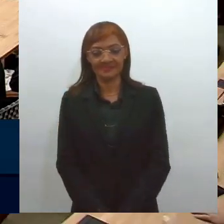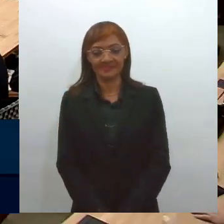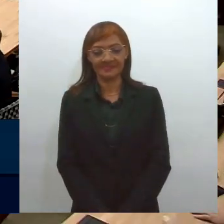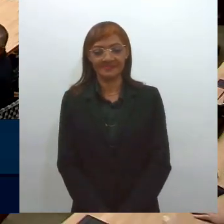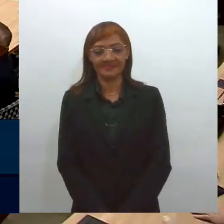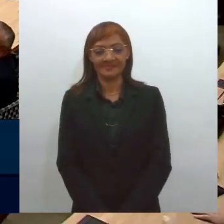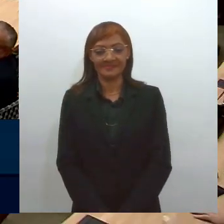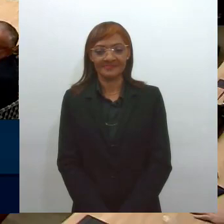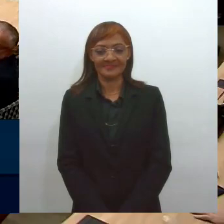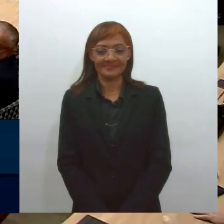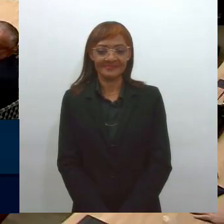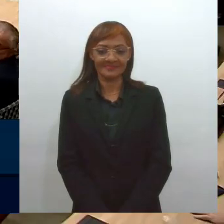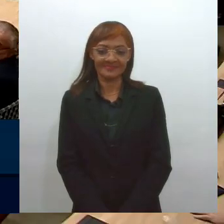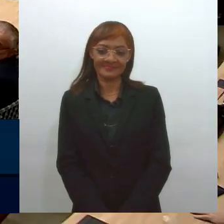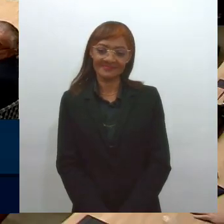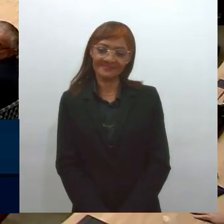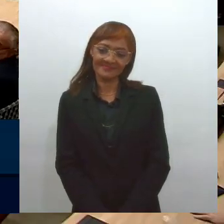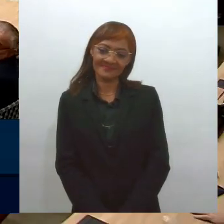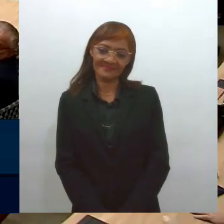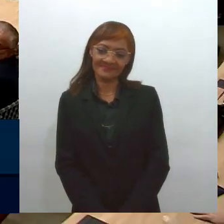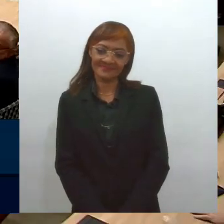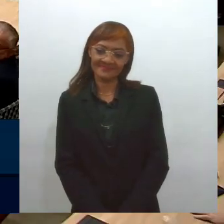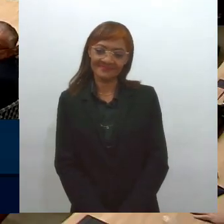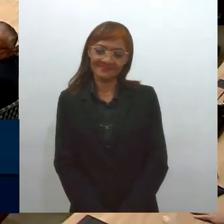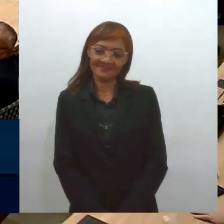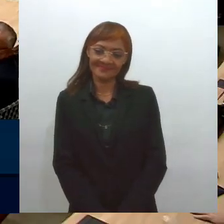Foram três ou quatro que não...